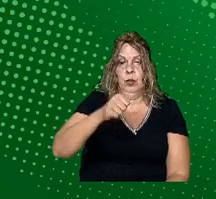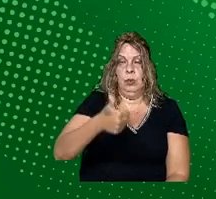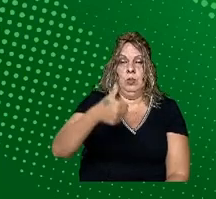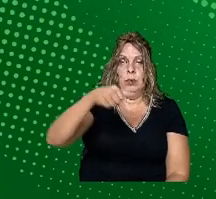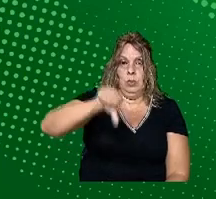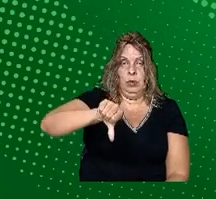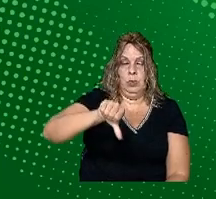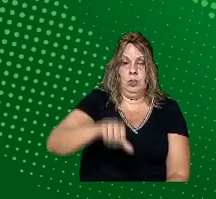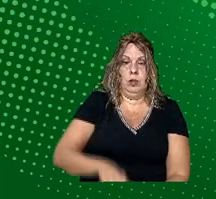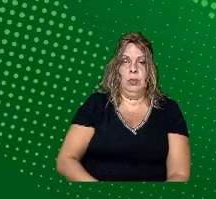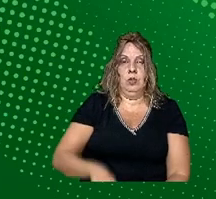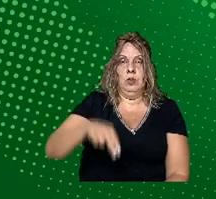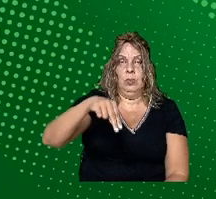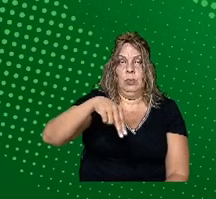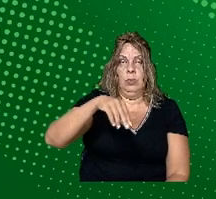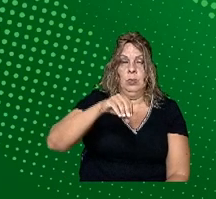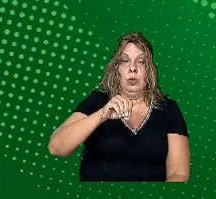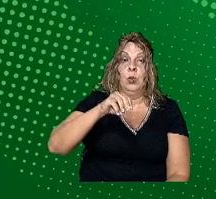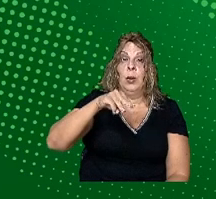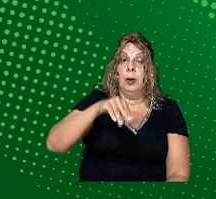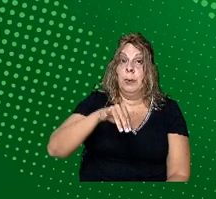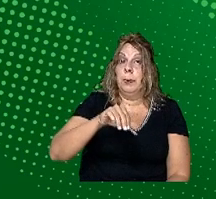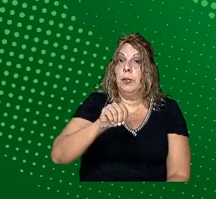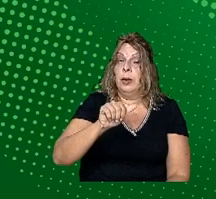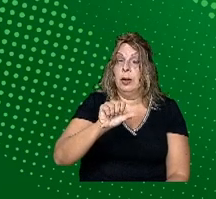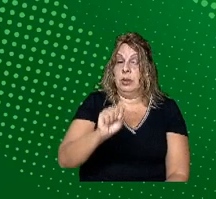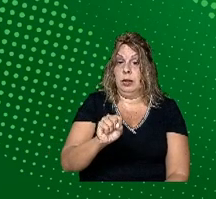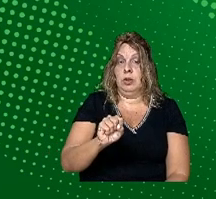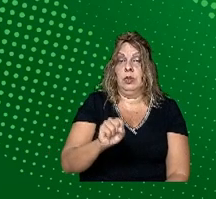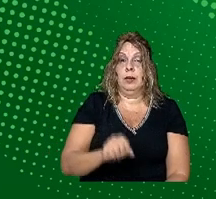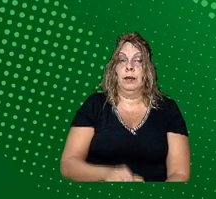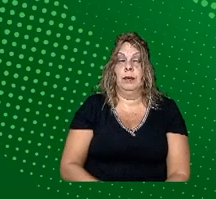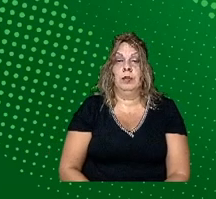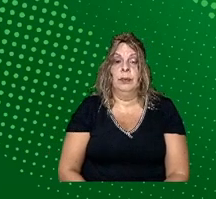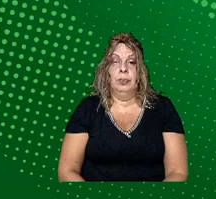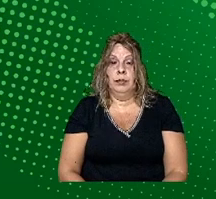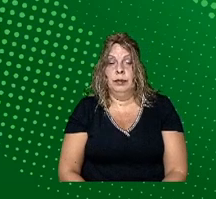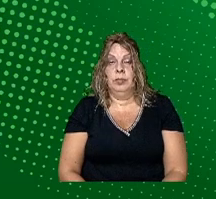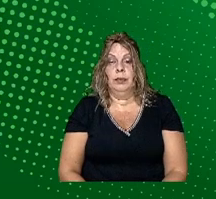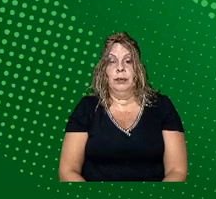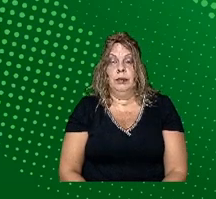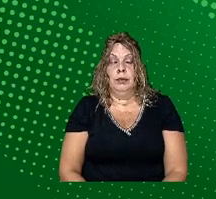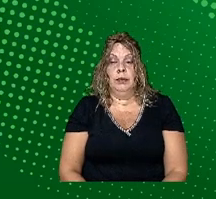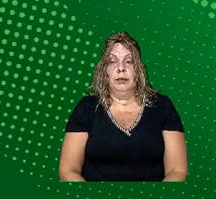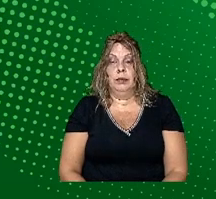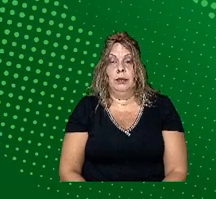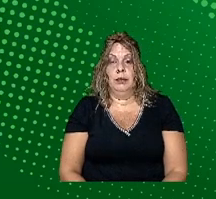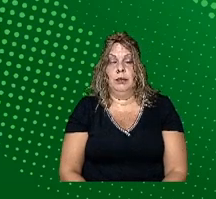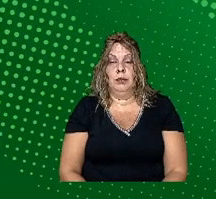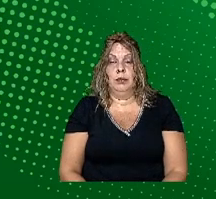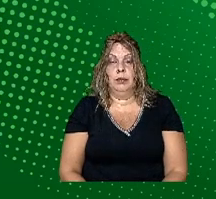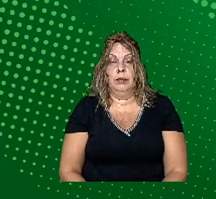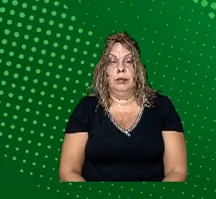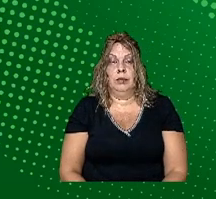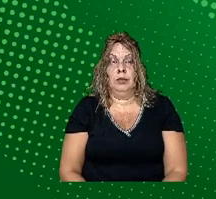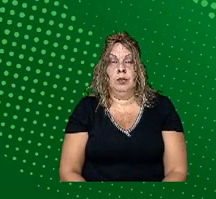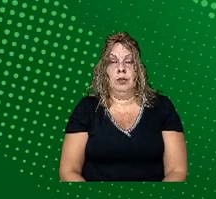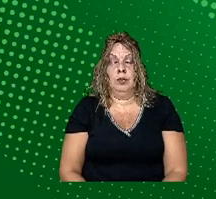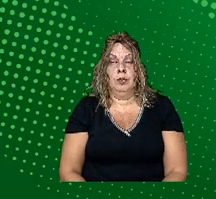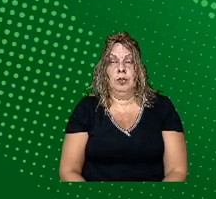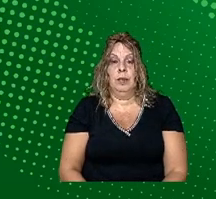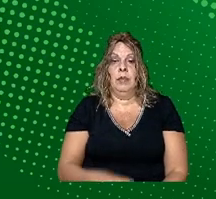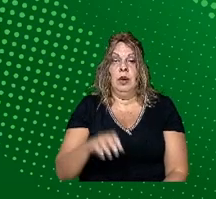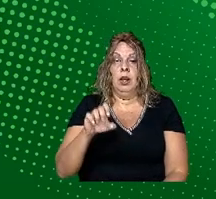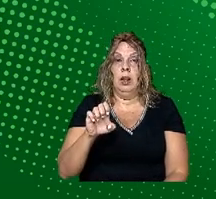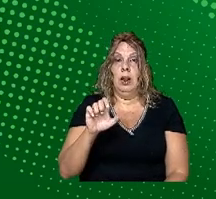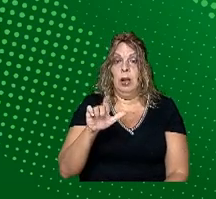117819. Noemias dos Santos Tavares, o Eliton deve ser o representante aí, né? De Santana de São Francisco, Eline